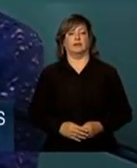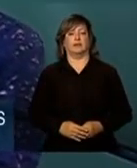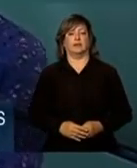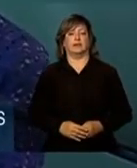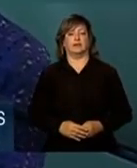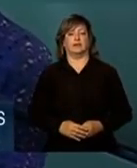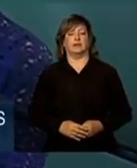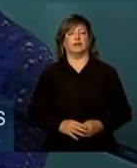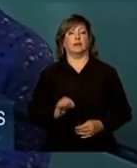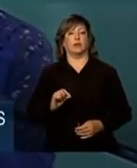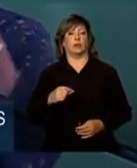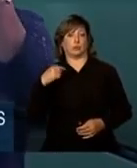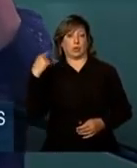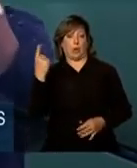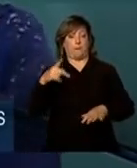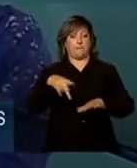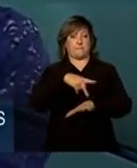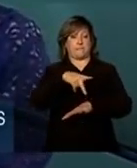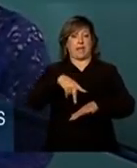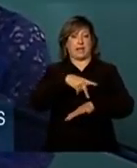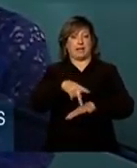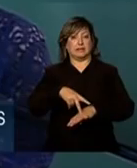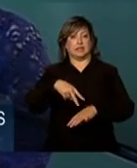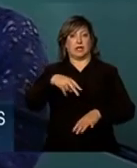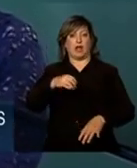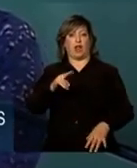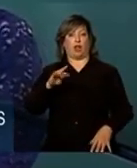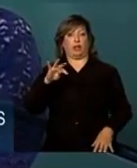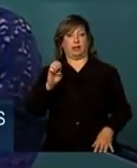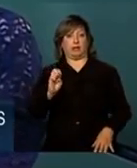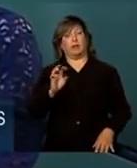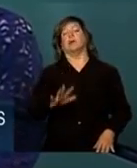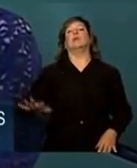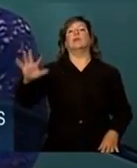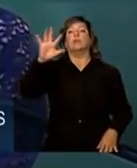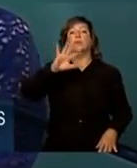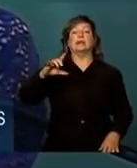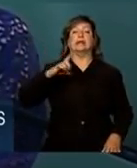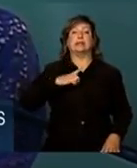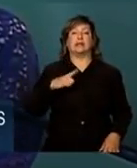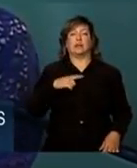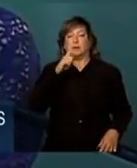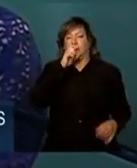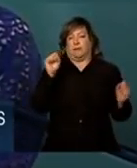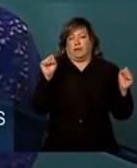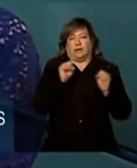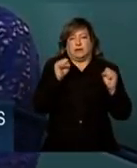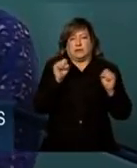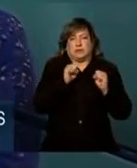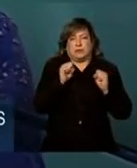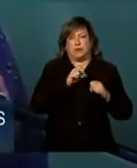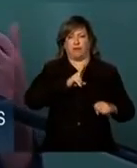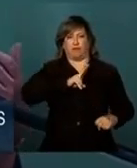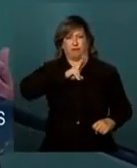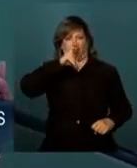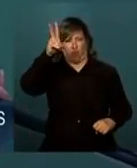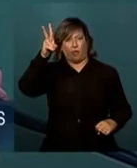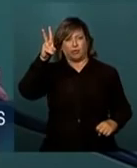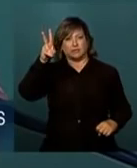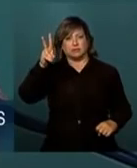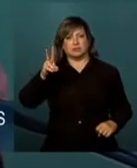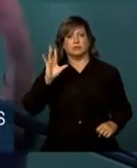os países que são lá no norte, eles passam por invernos rigorosos, invernos